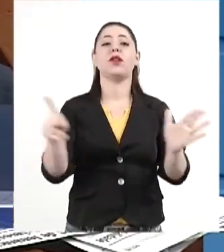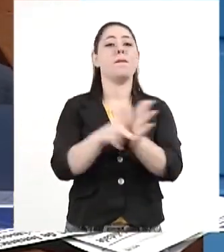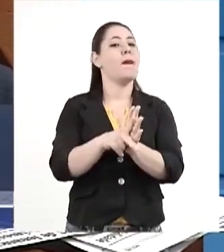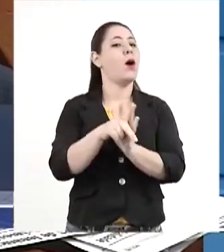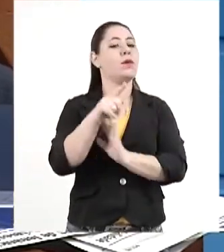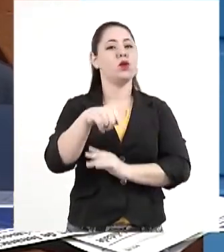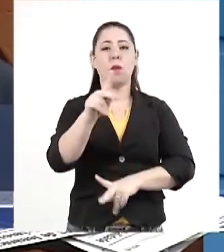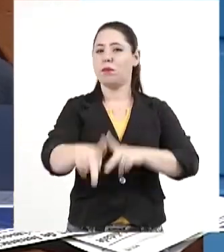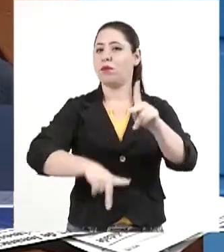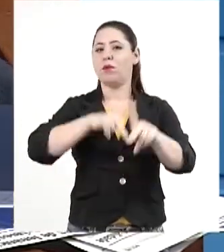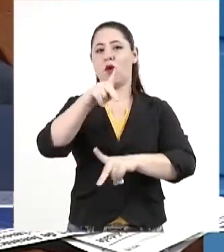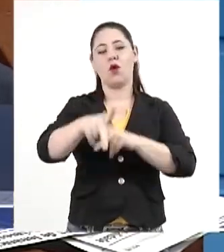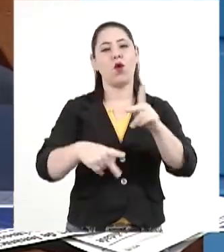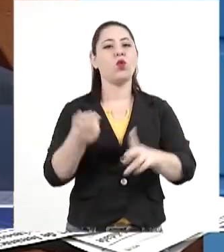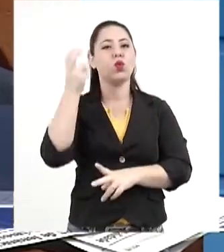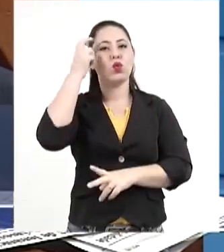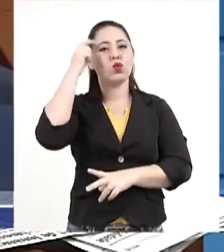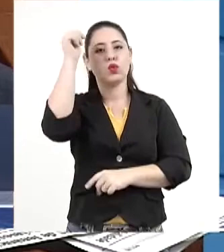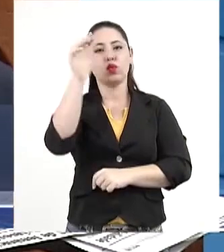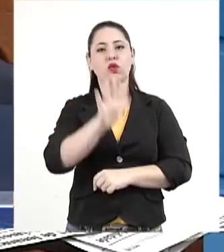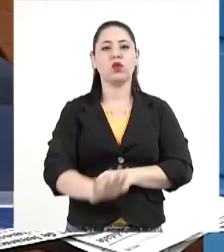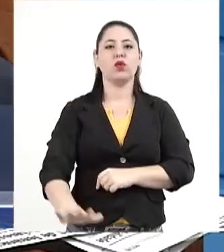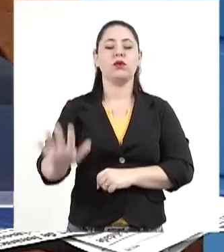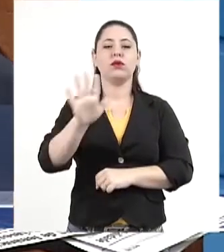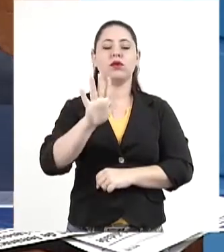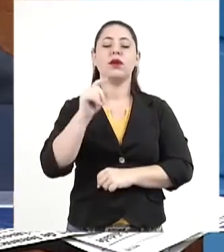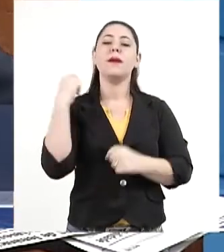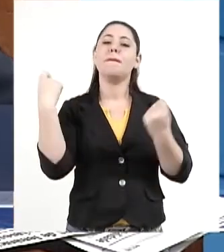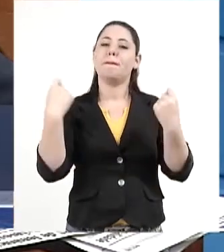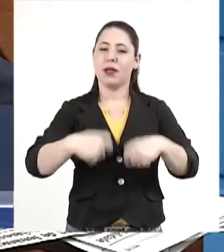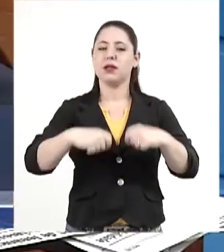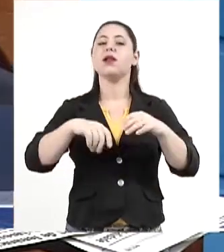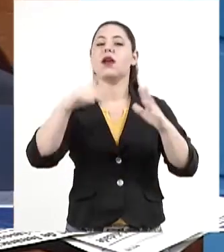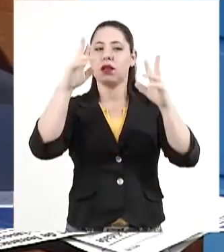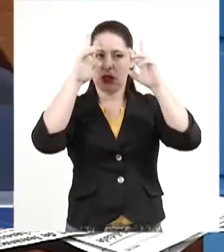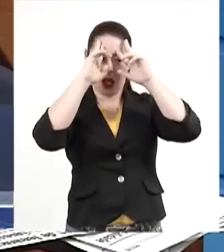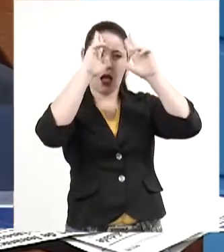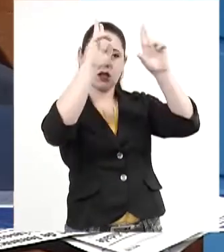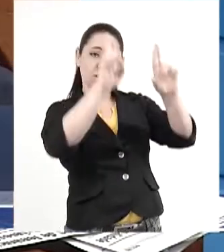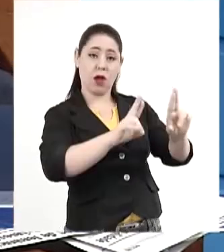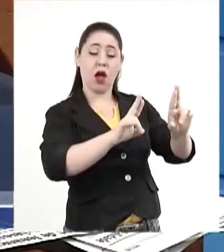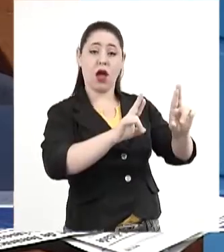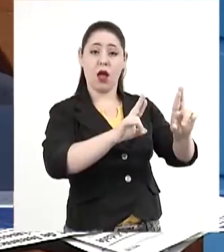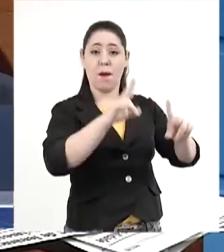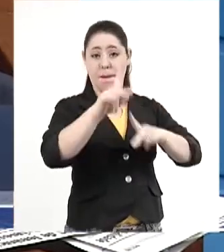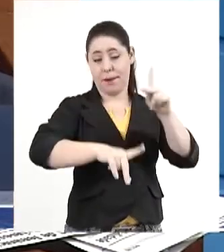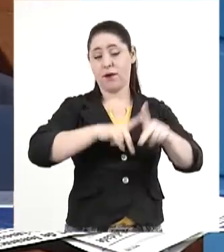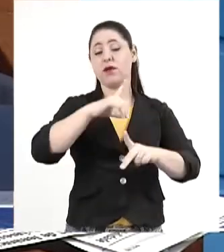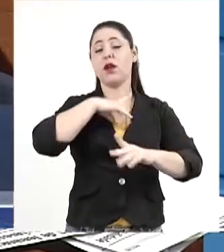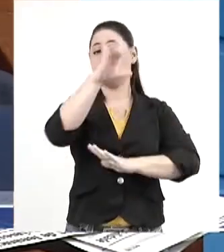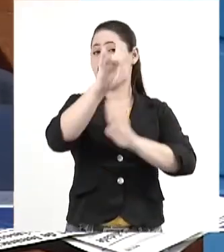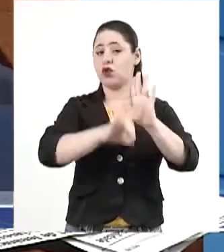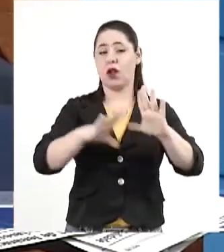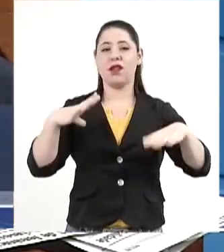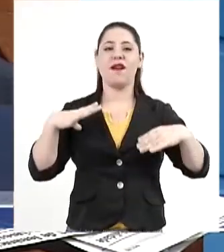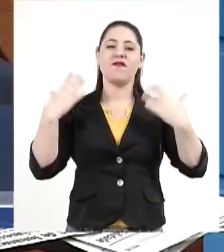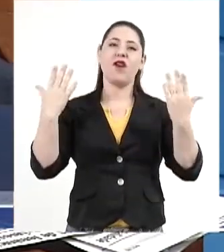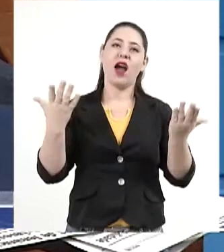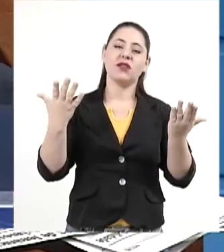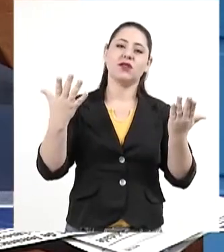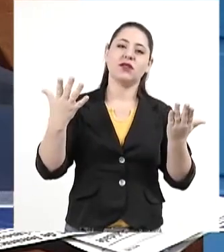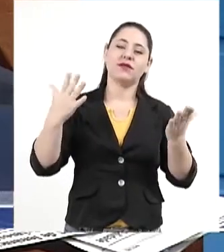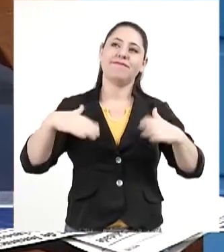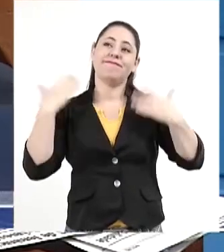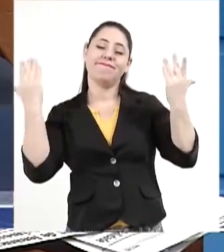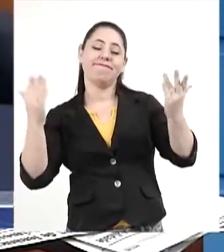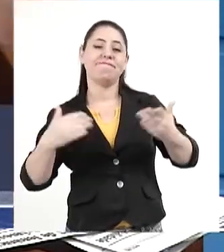popular, faz parte da cultura brasileira e tem que ser respeitado, o povo tem o direito de se divertir, de se alegrar,